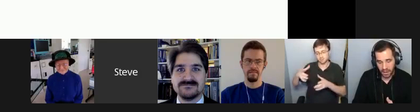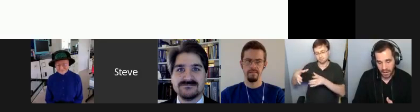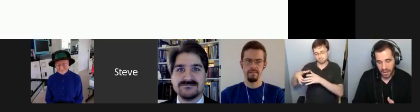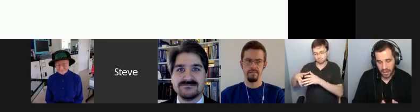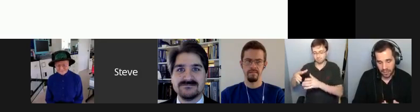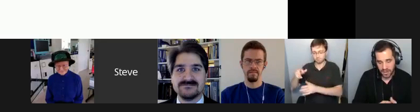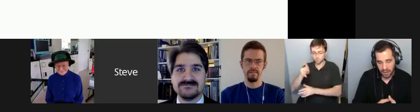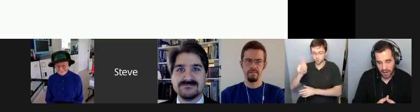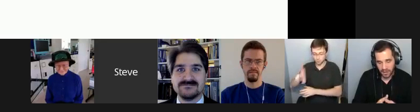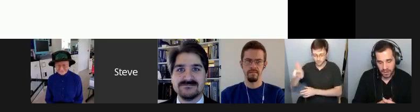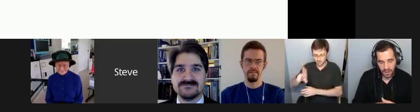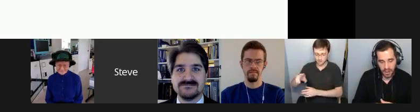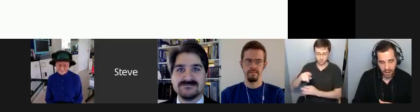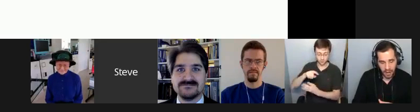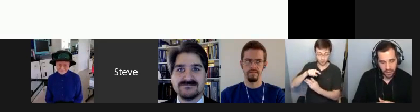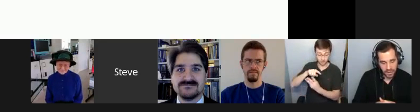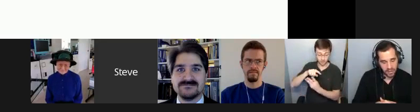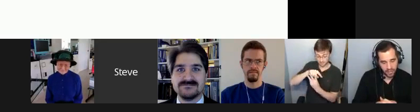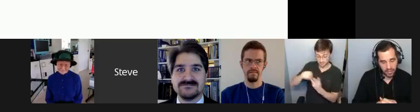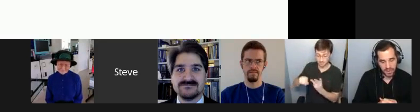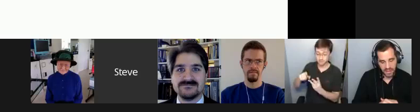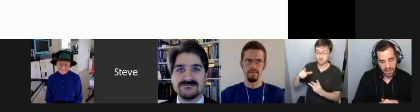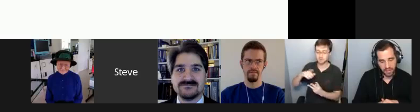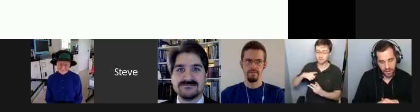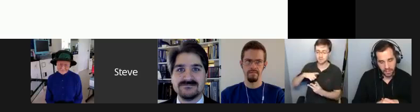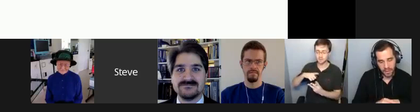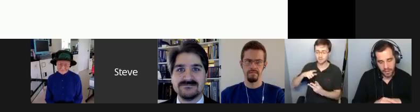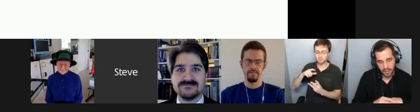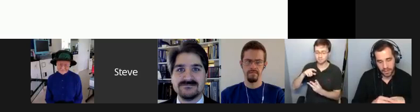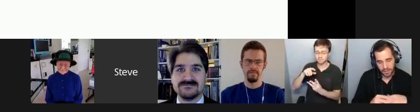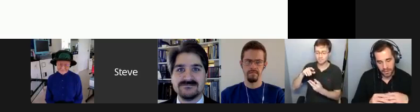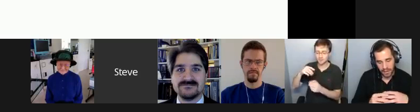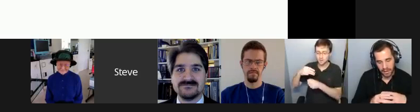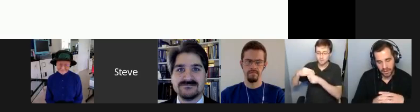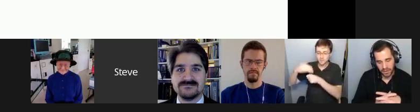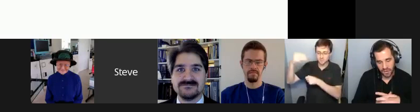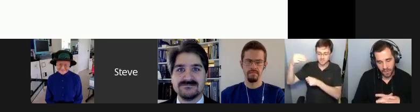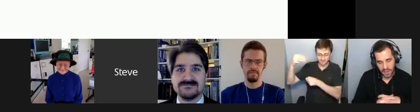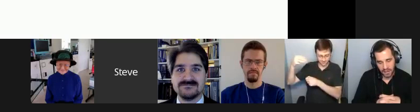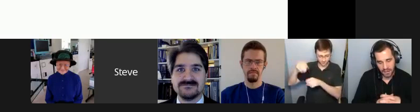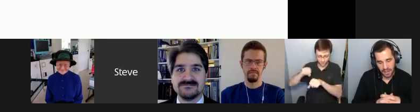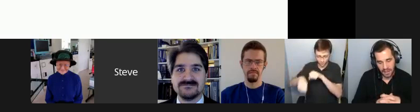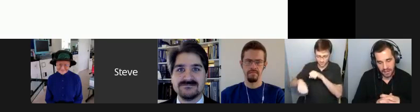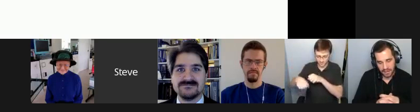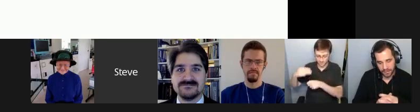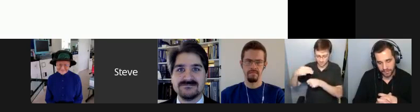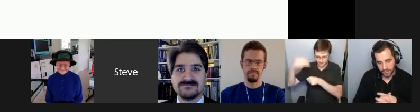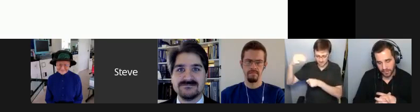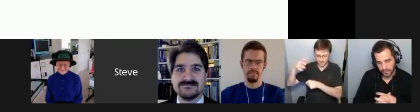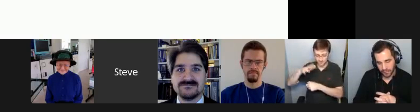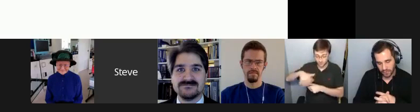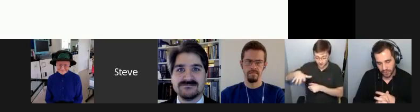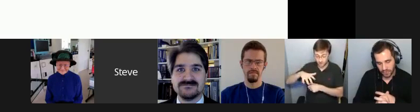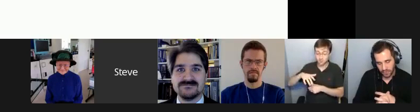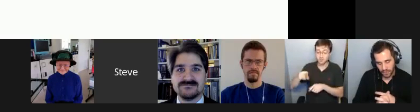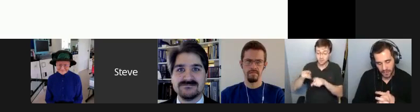sobre o signwriting auxiliou de certa forma, né? Nós tivemos ali três